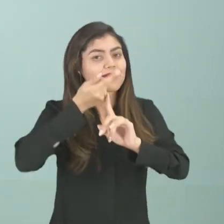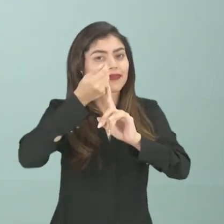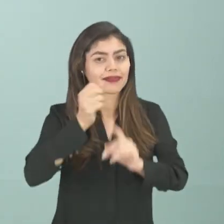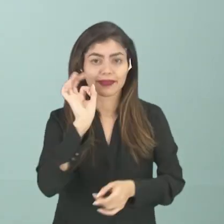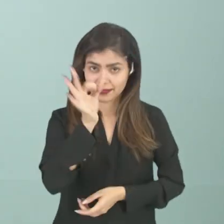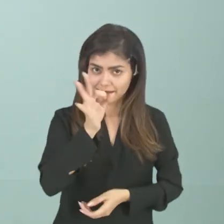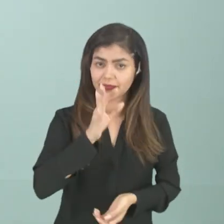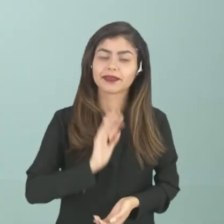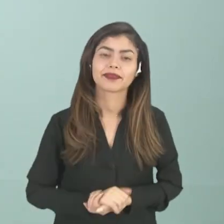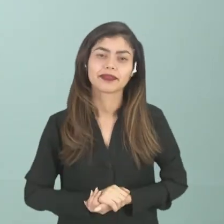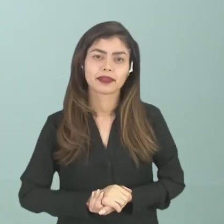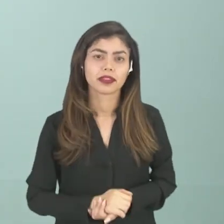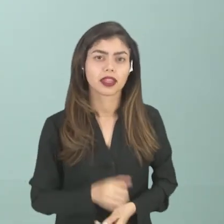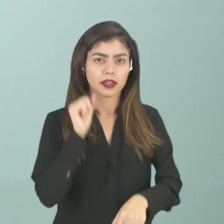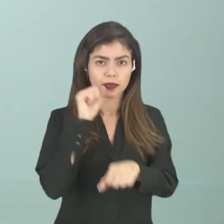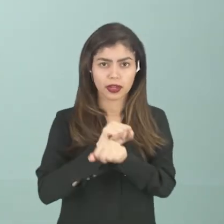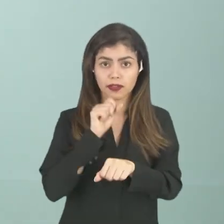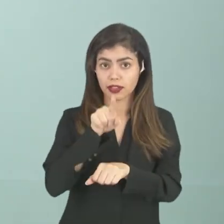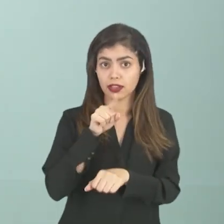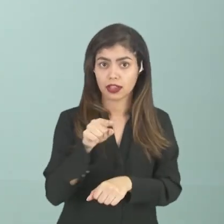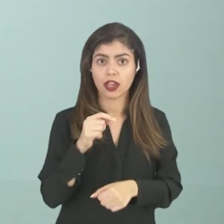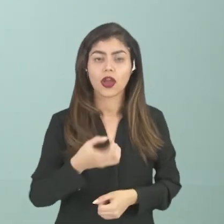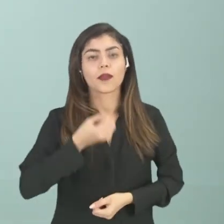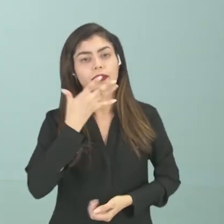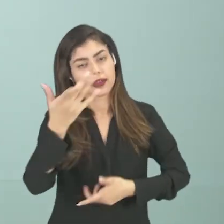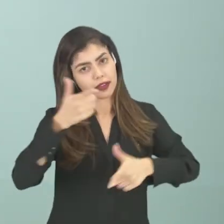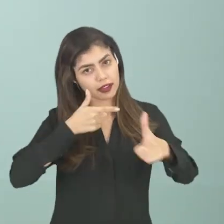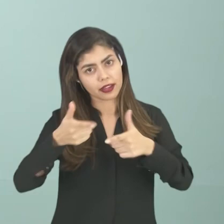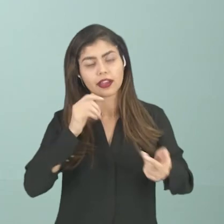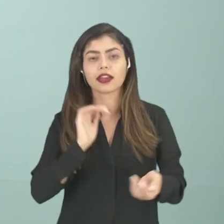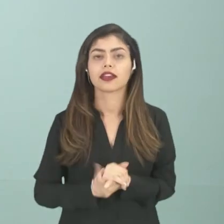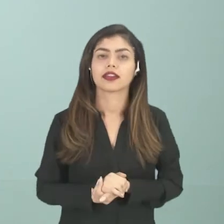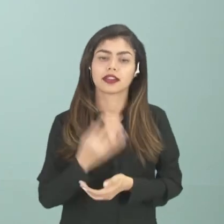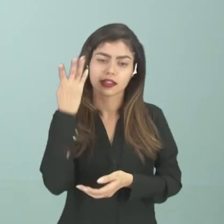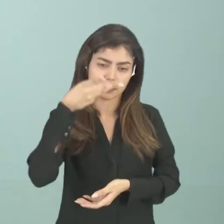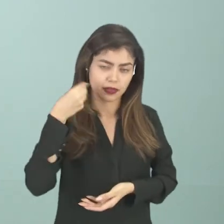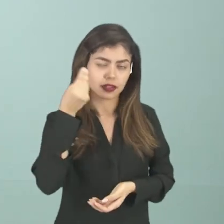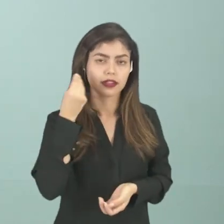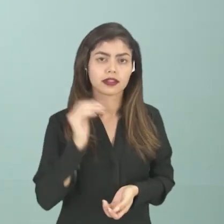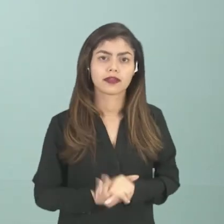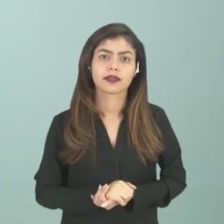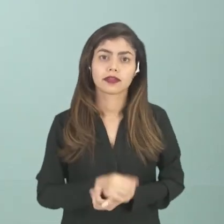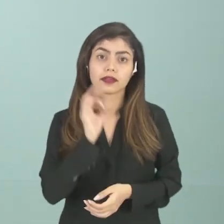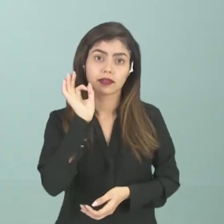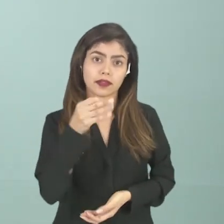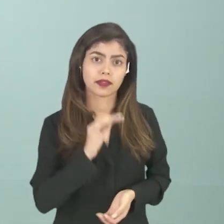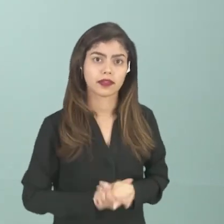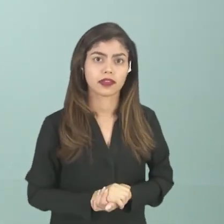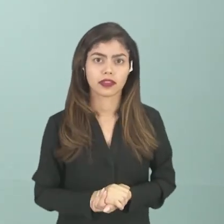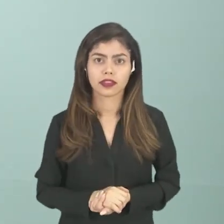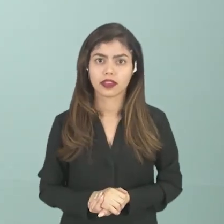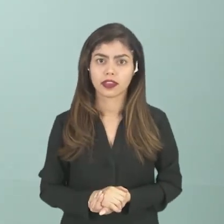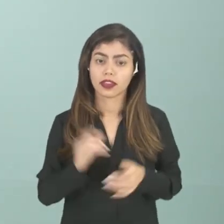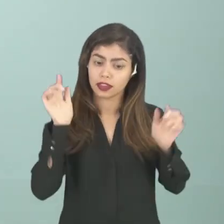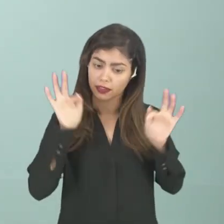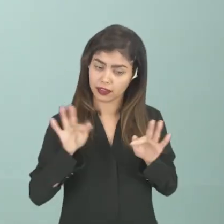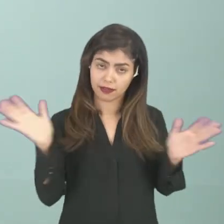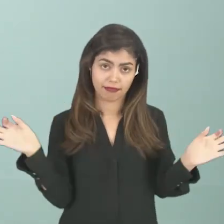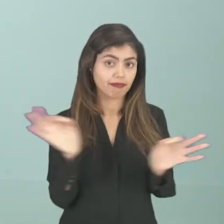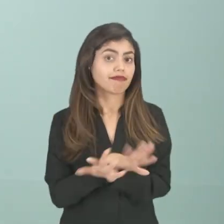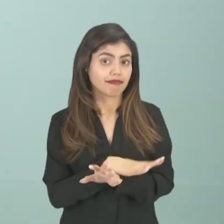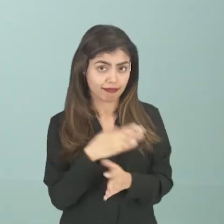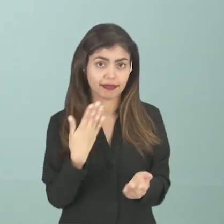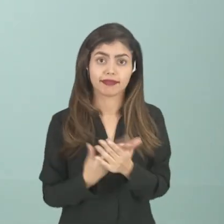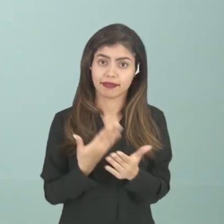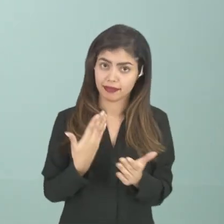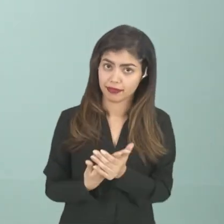bom? Espero que você tenha um excelente trabalho, uma excelente experiência, certo? Gente, eu vou ficando por aqui, nossa